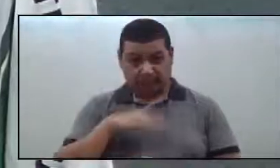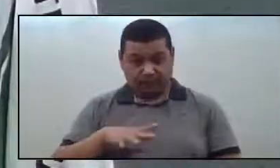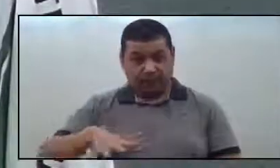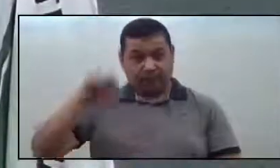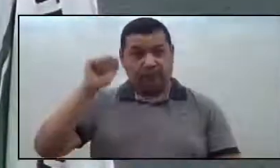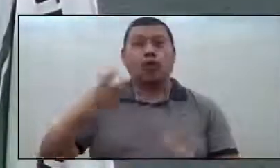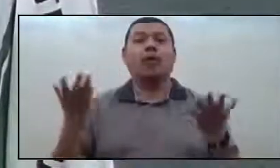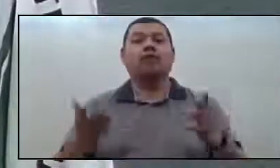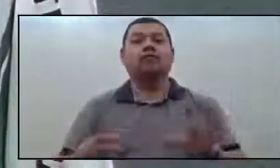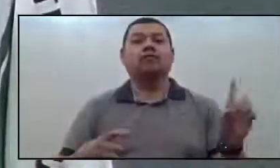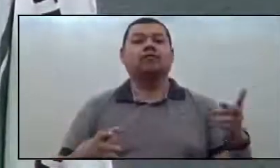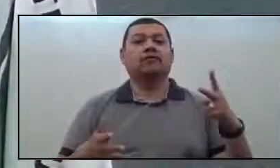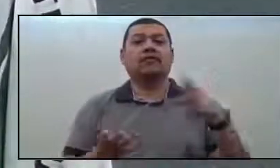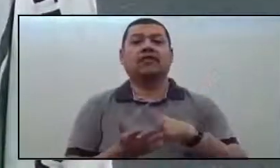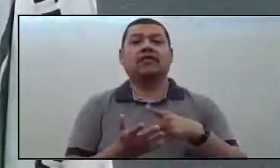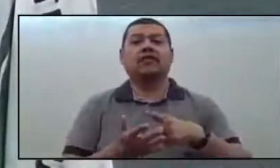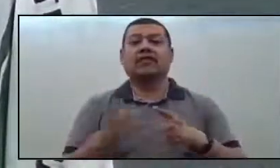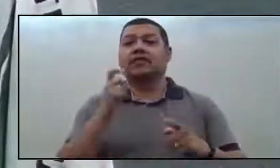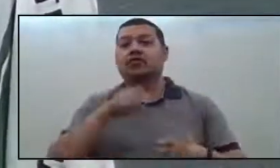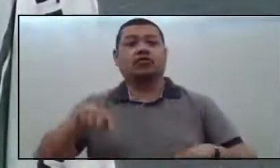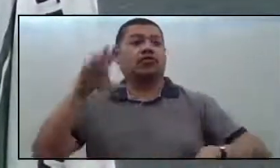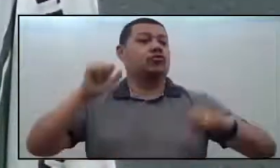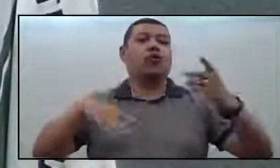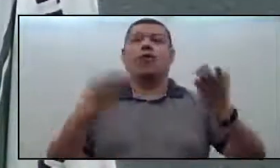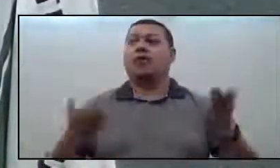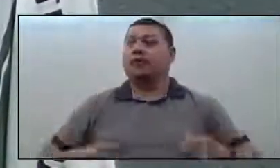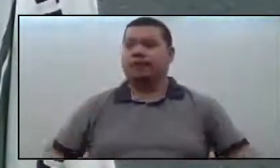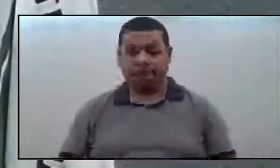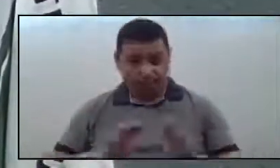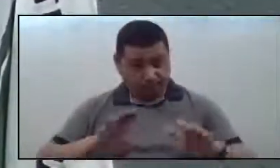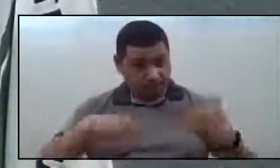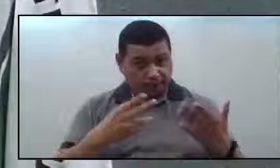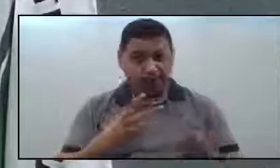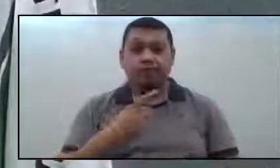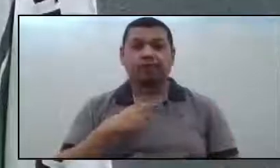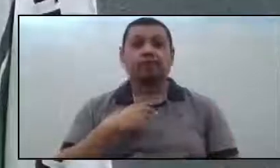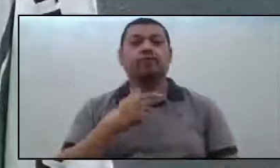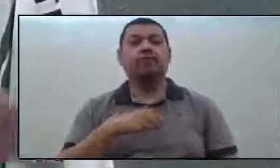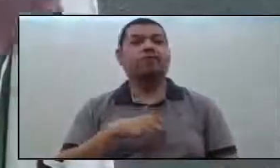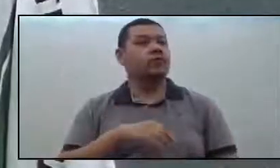prevalecer. Vamos dar a